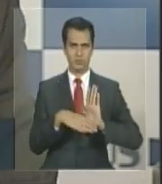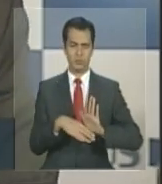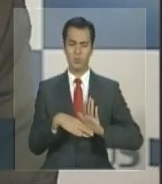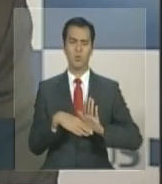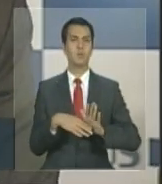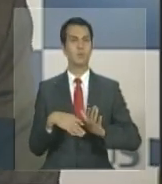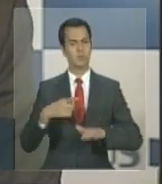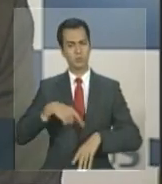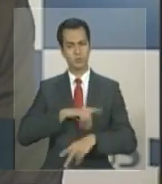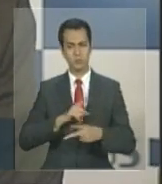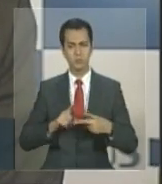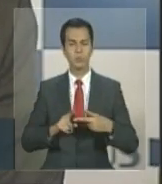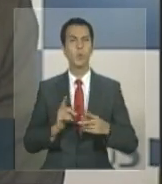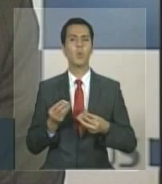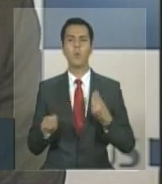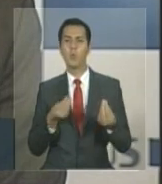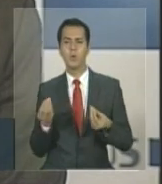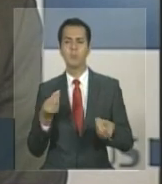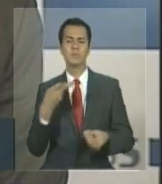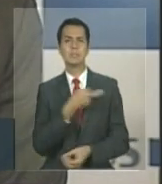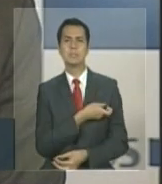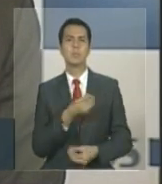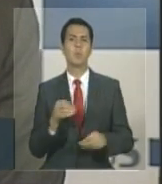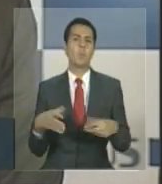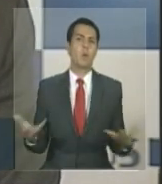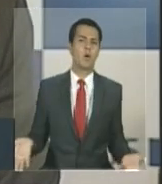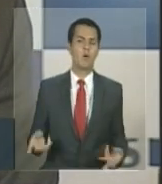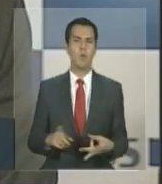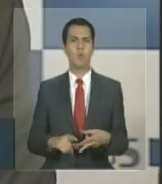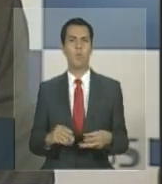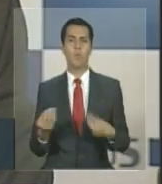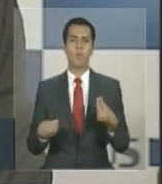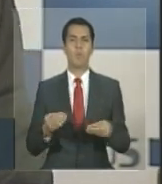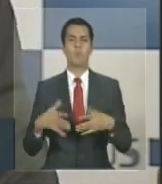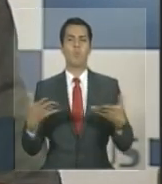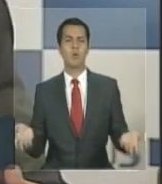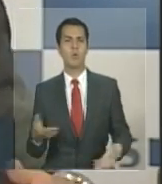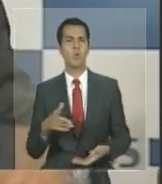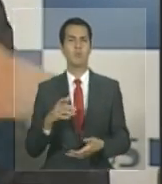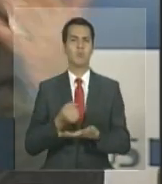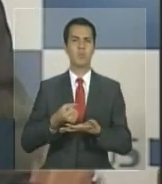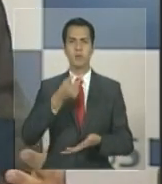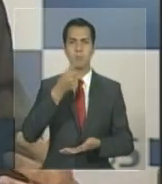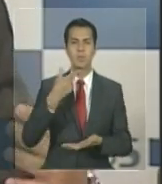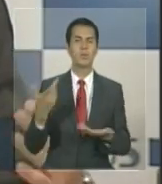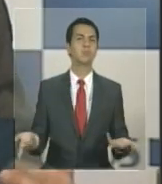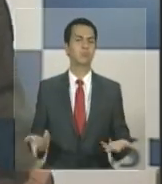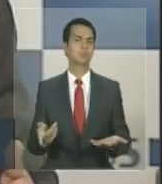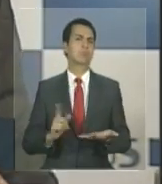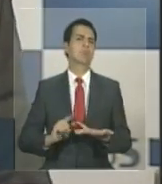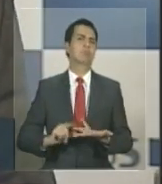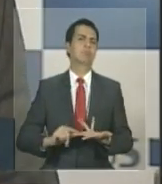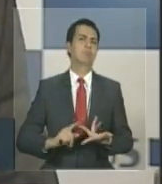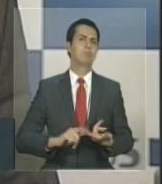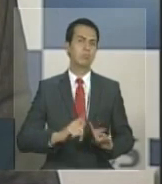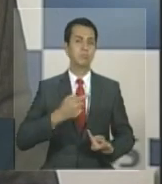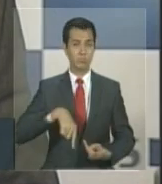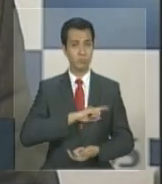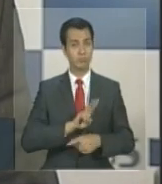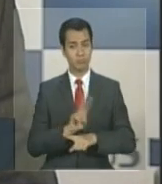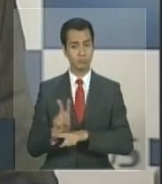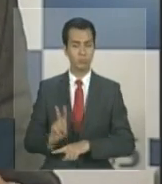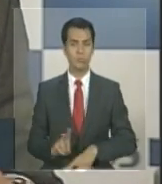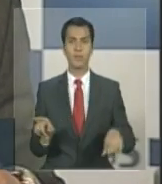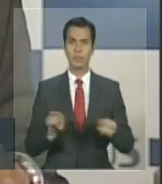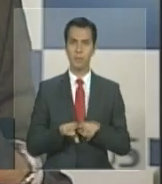é o tipo de vacina, qual é o tipo de antiviral ou antigripal que a gente possa utilizar, como também um conjunto de informações para o Brasil e